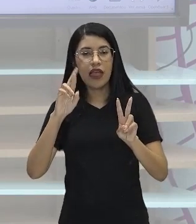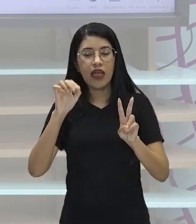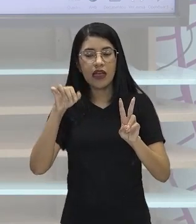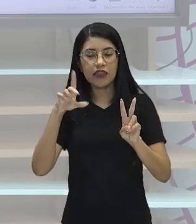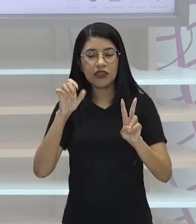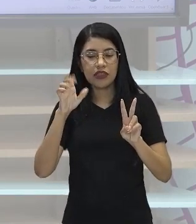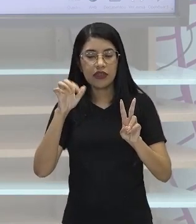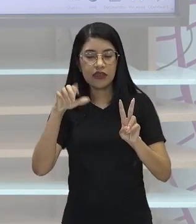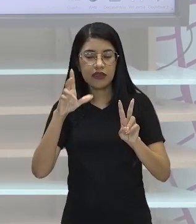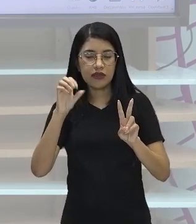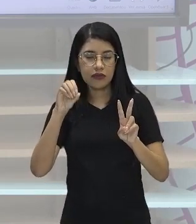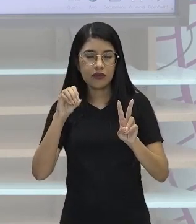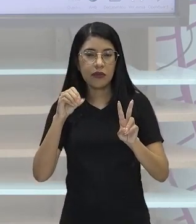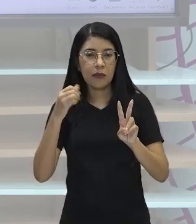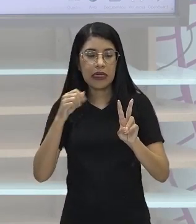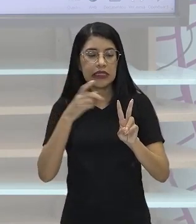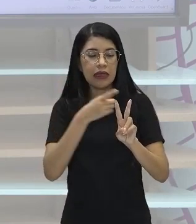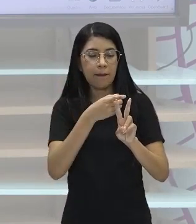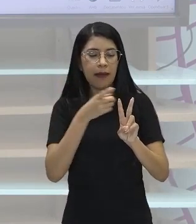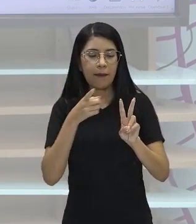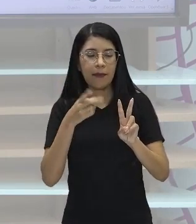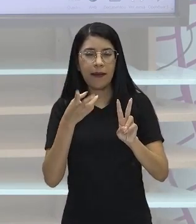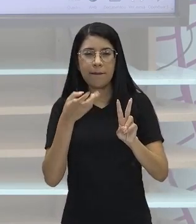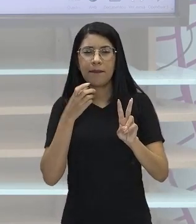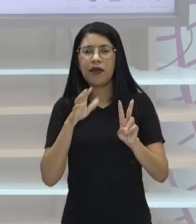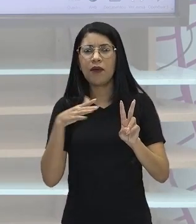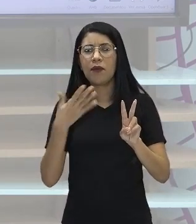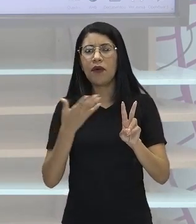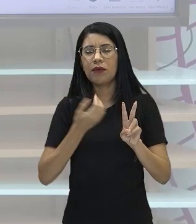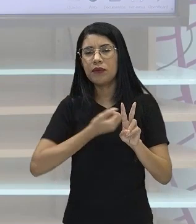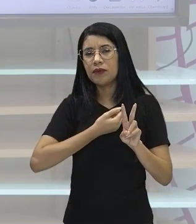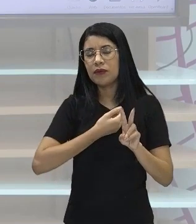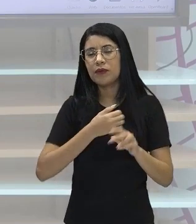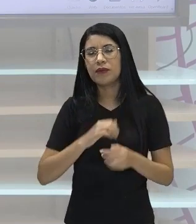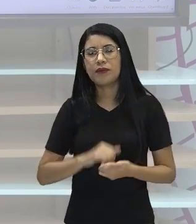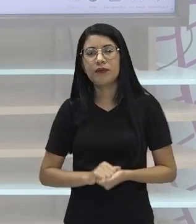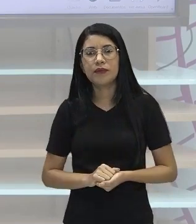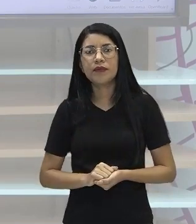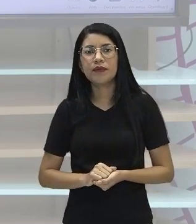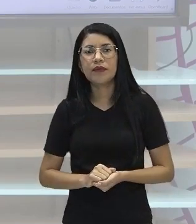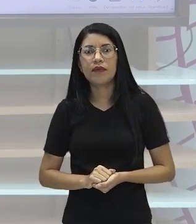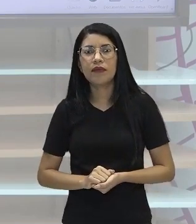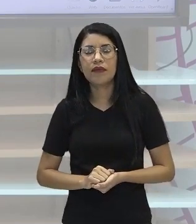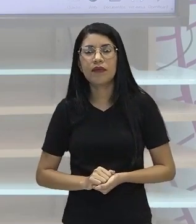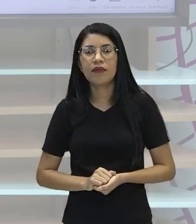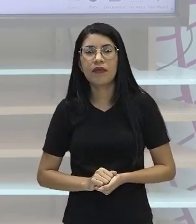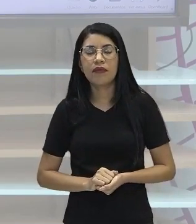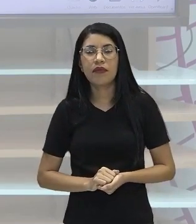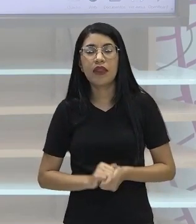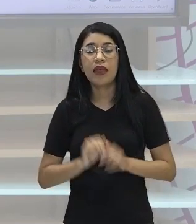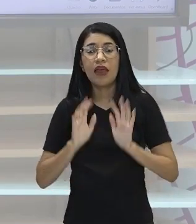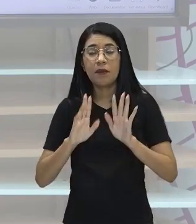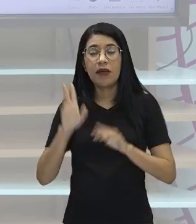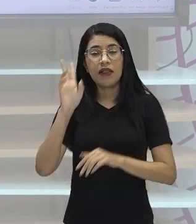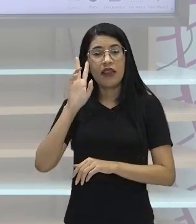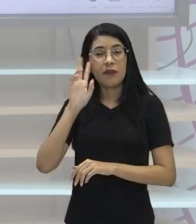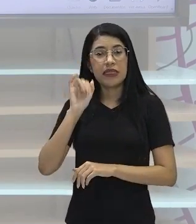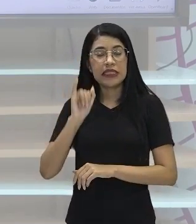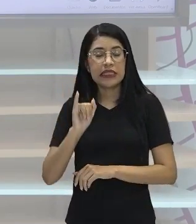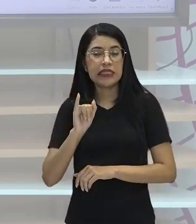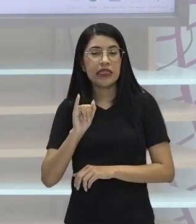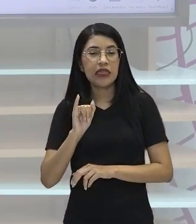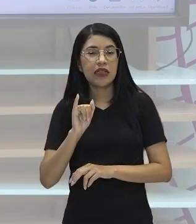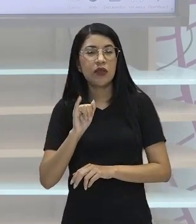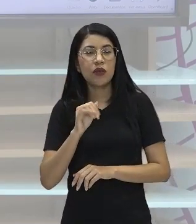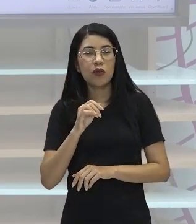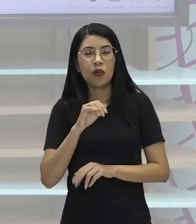essas duas coisas que você tem que identificar. Lembrando que, quando no índice não vier